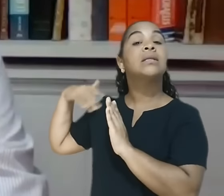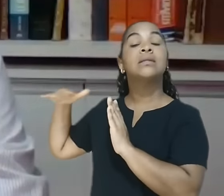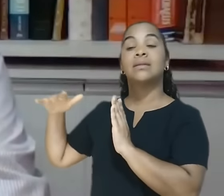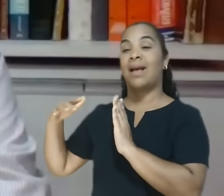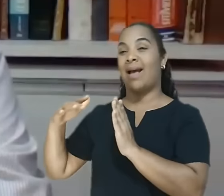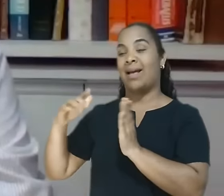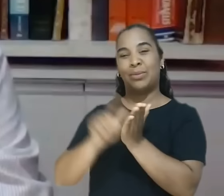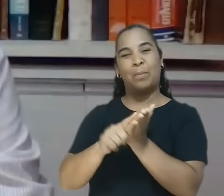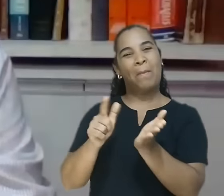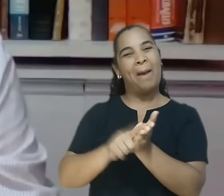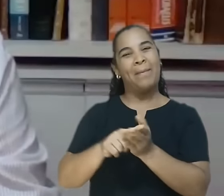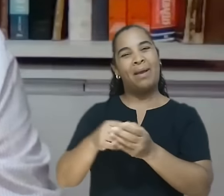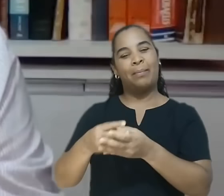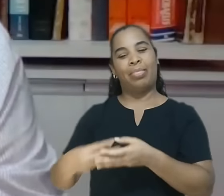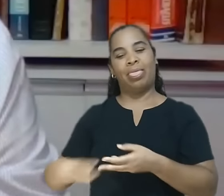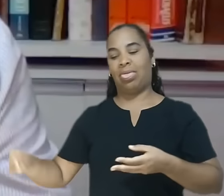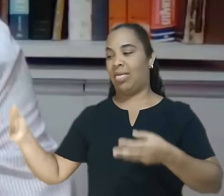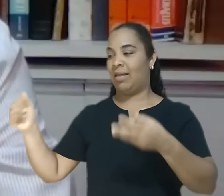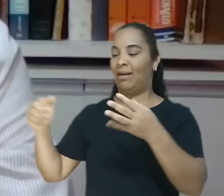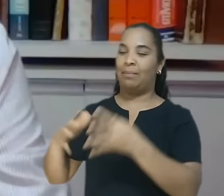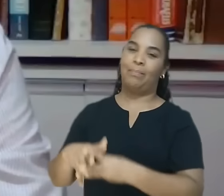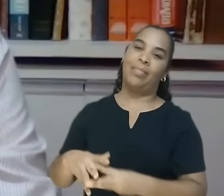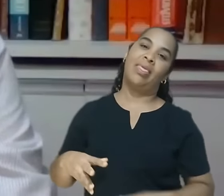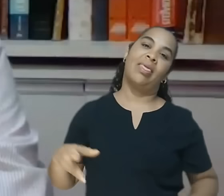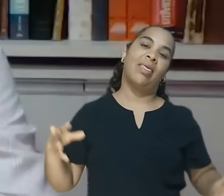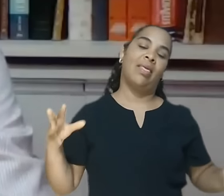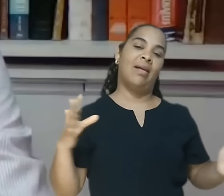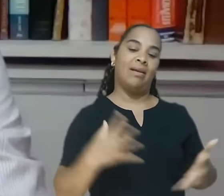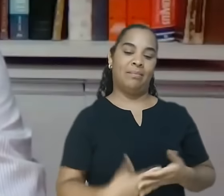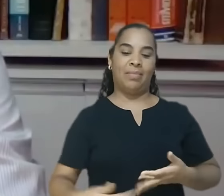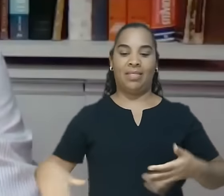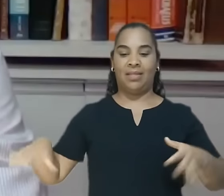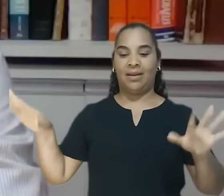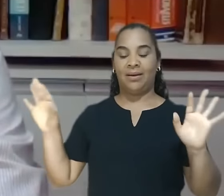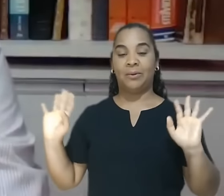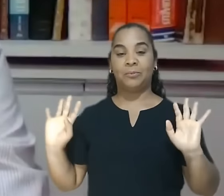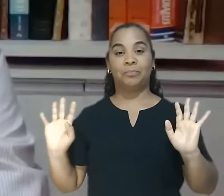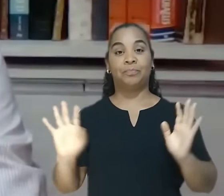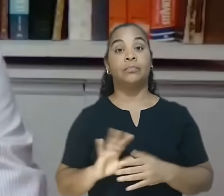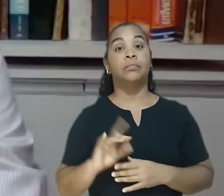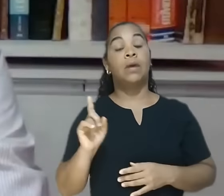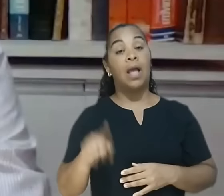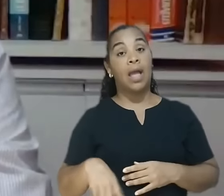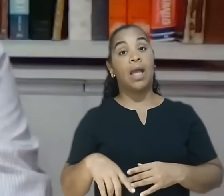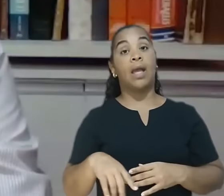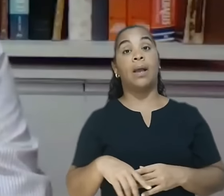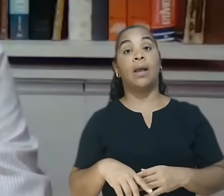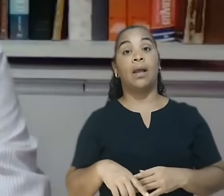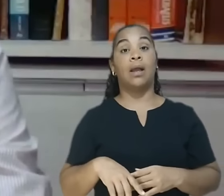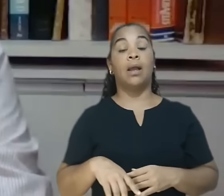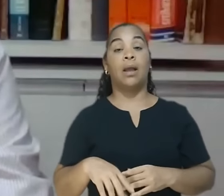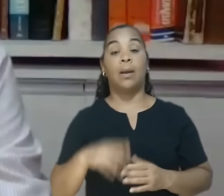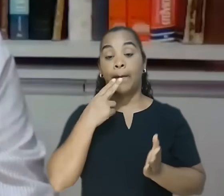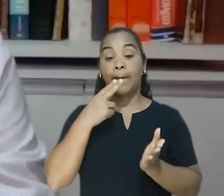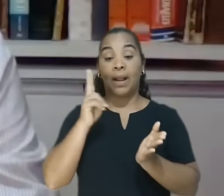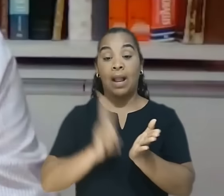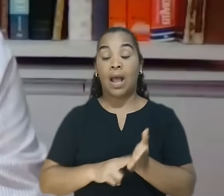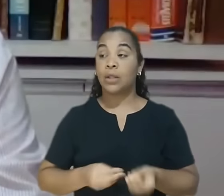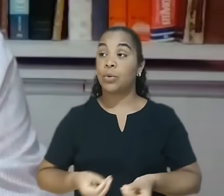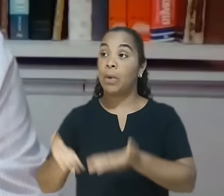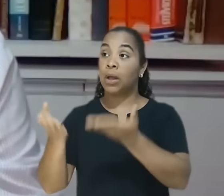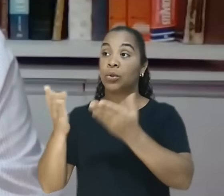encontre Essas chamadas Anotações De Mateus Como fala Hermano Que a gente possa Encontrar Em alguma